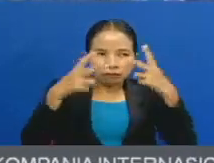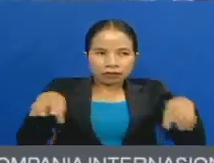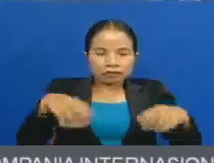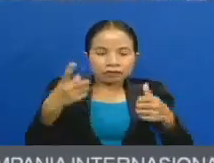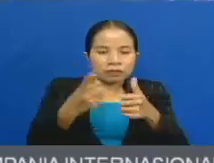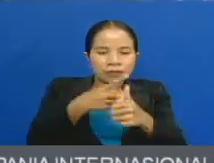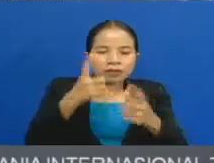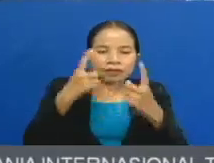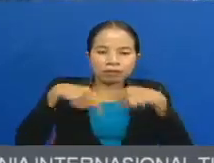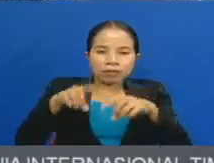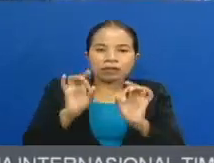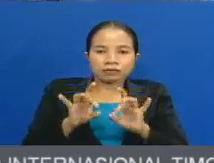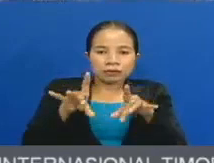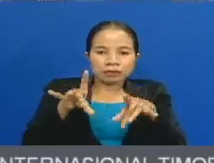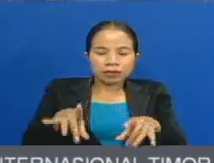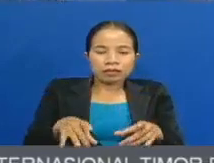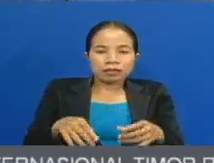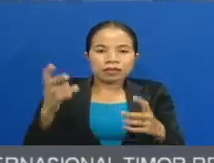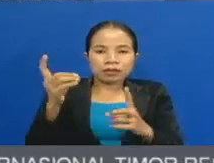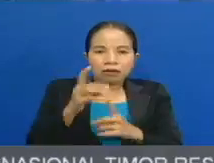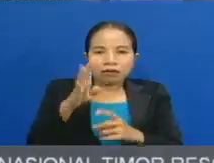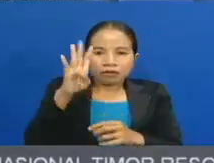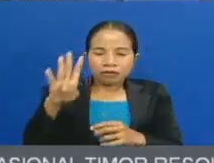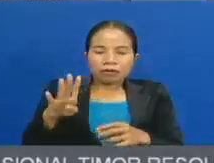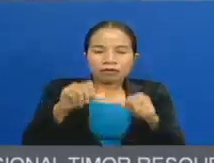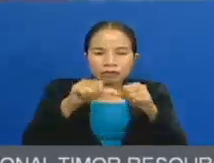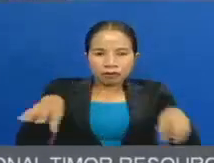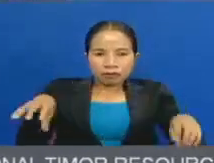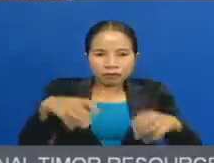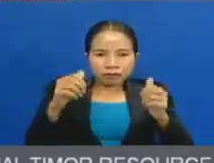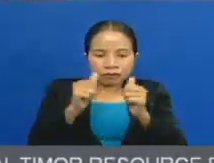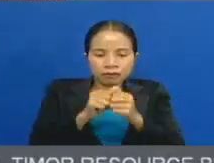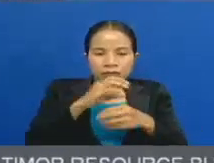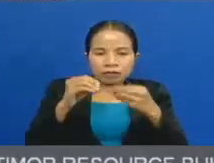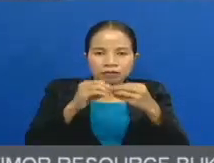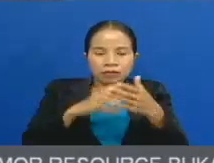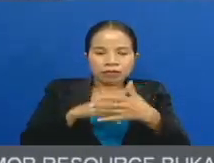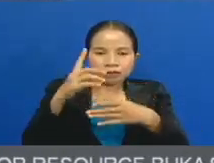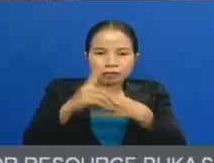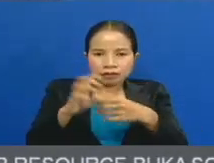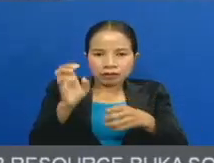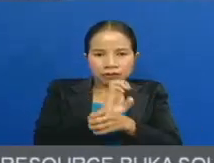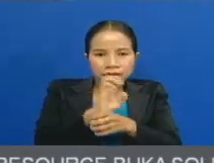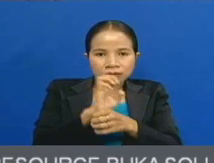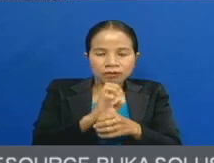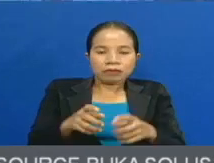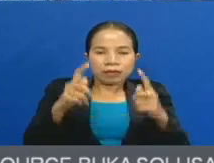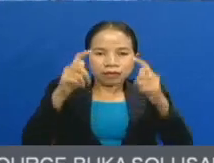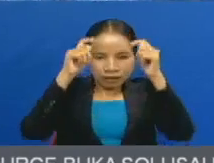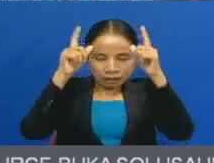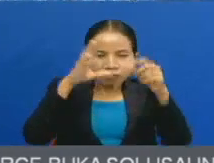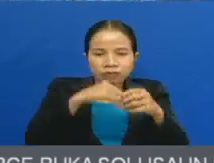da Huluk ba Austrália. Durante lorong hat, o dihametin cooperação ia área de desenvolvimento economia entre